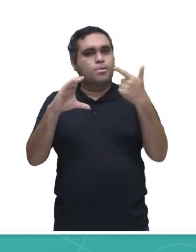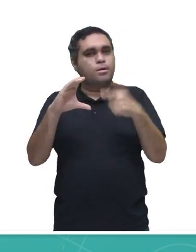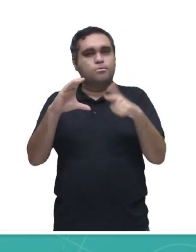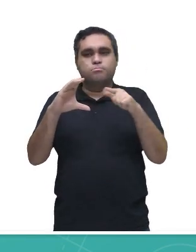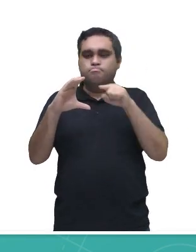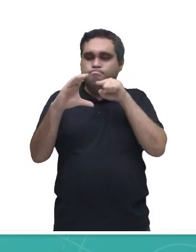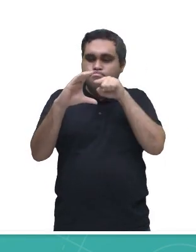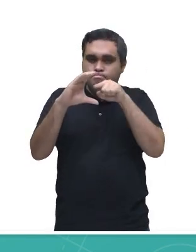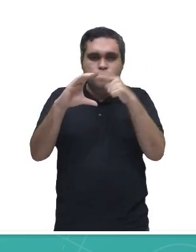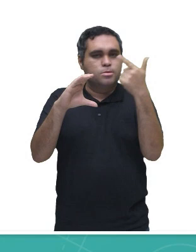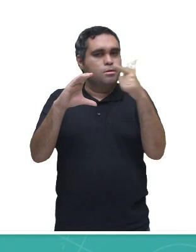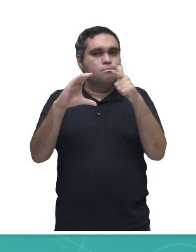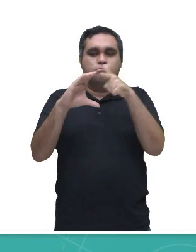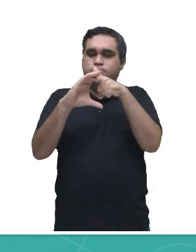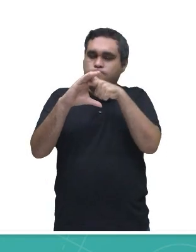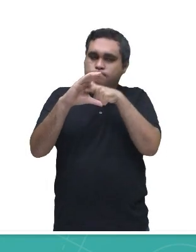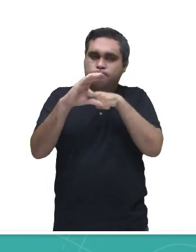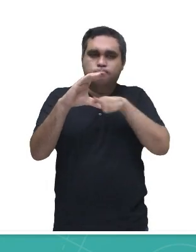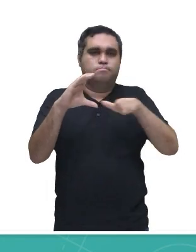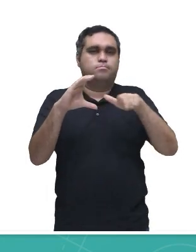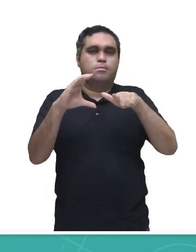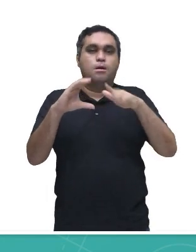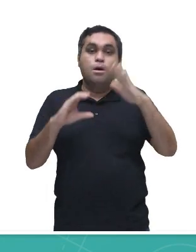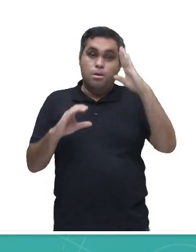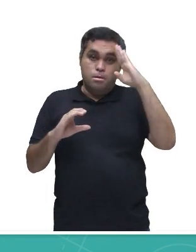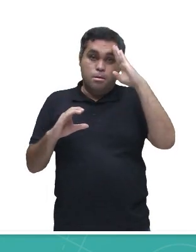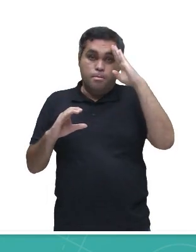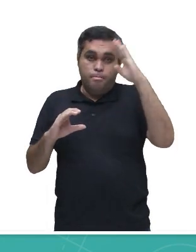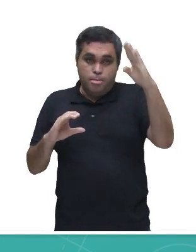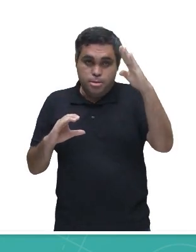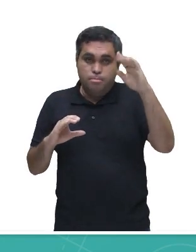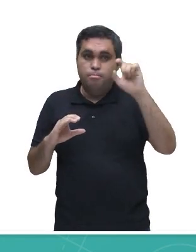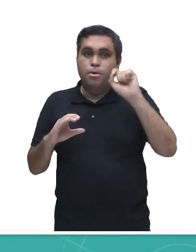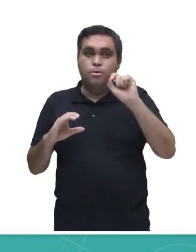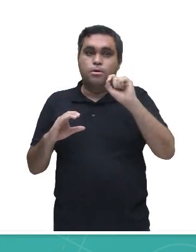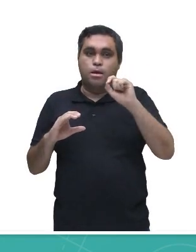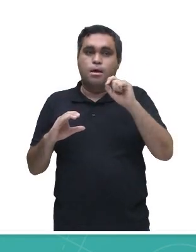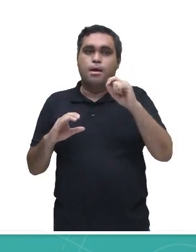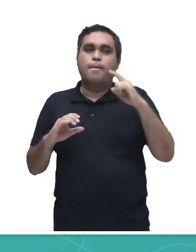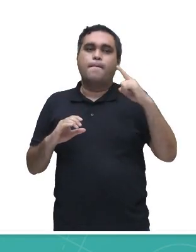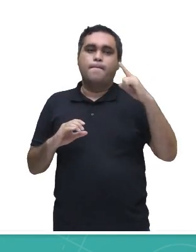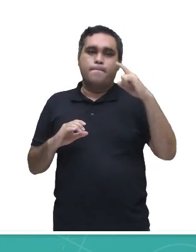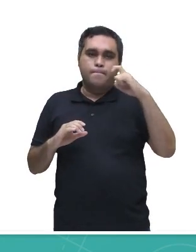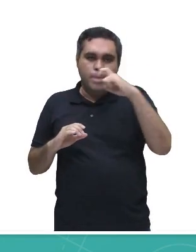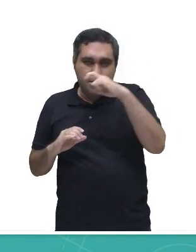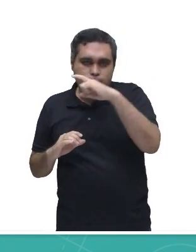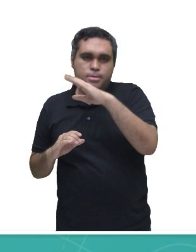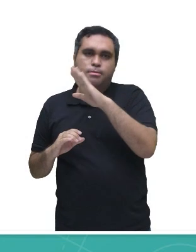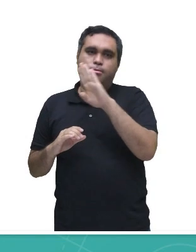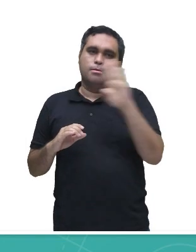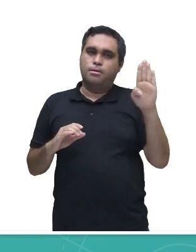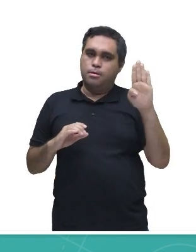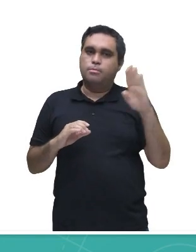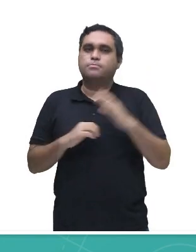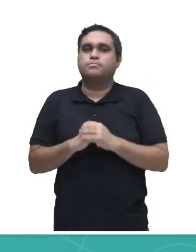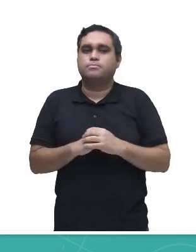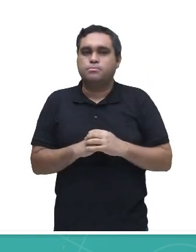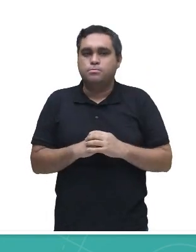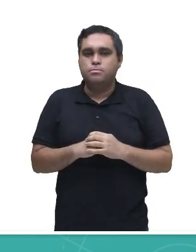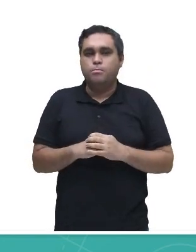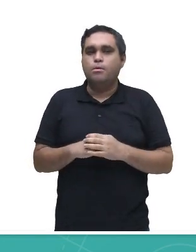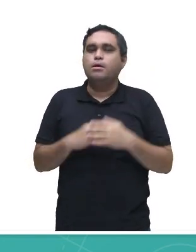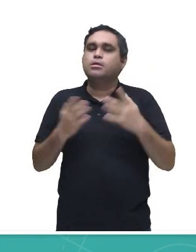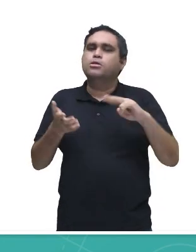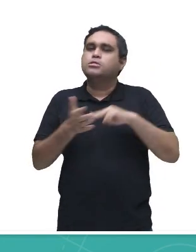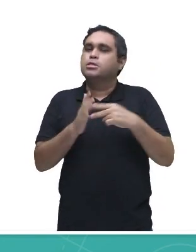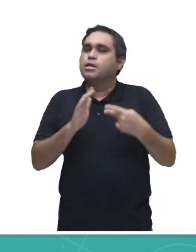núcleo. O principal exemplo desse tipo de células são as bactérias. Mas, professora, não possui núcleo, isso significa que não